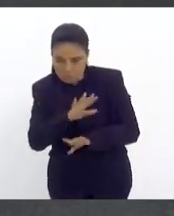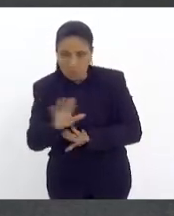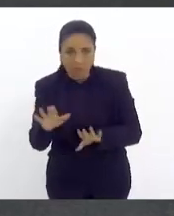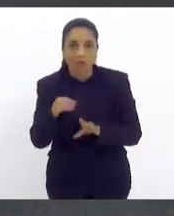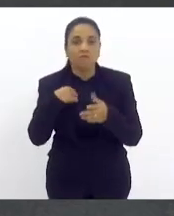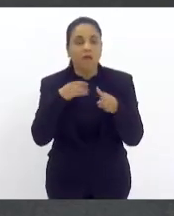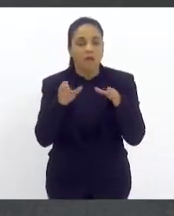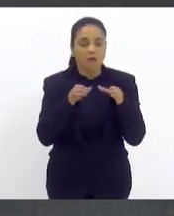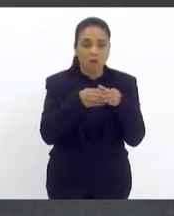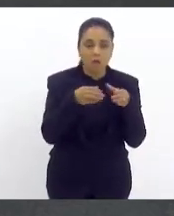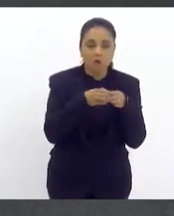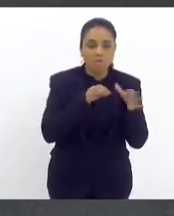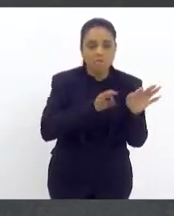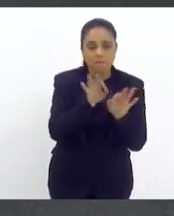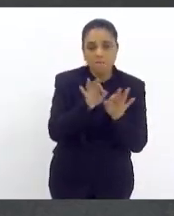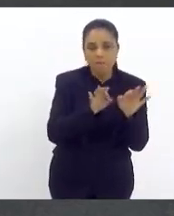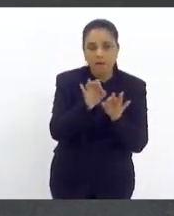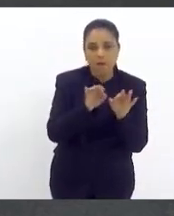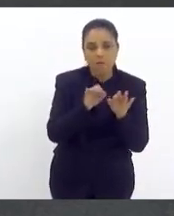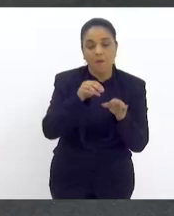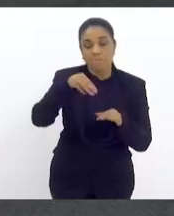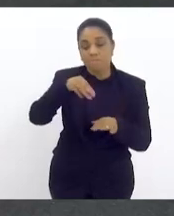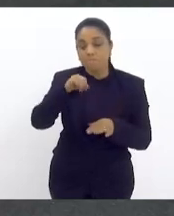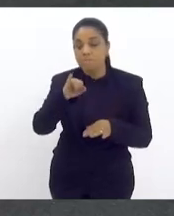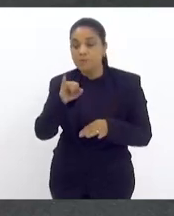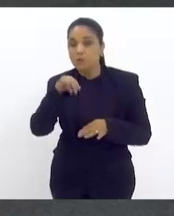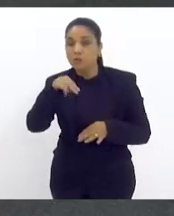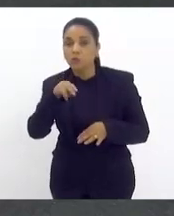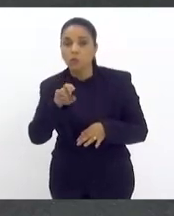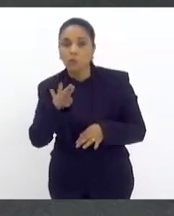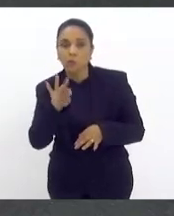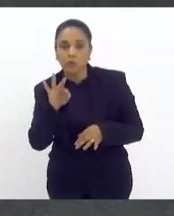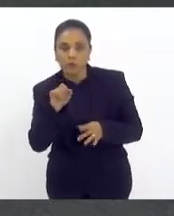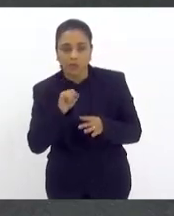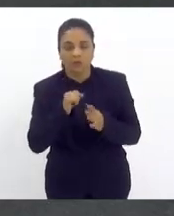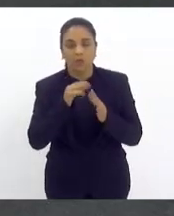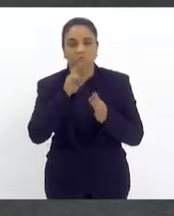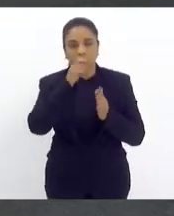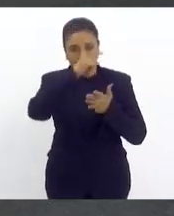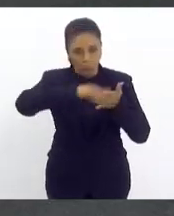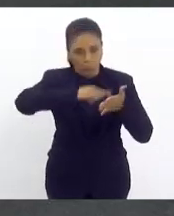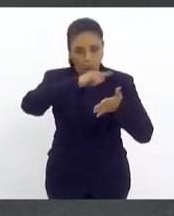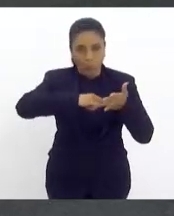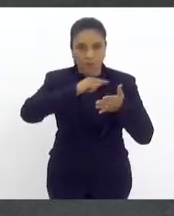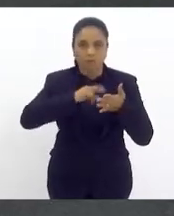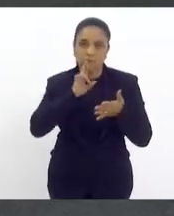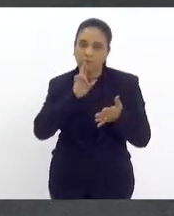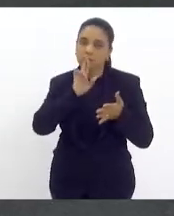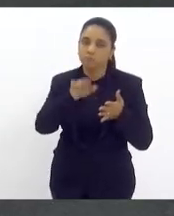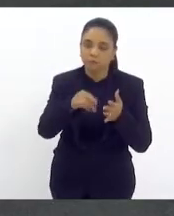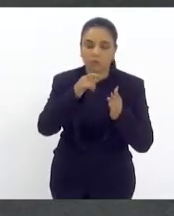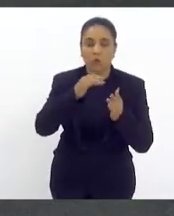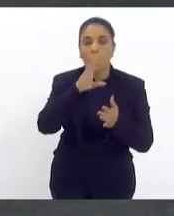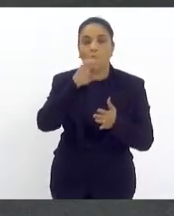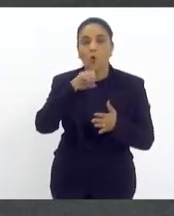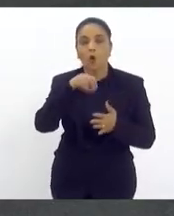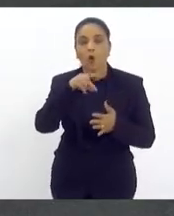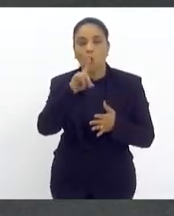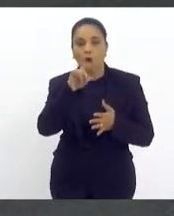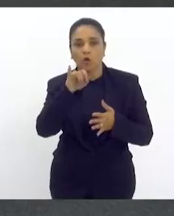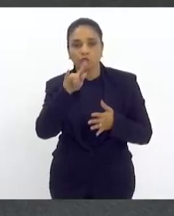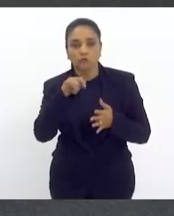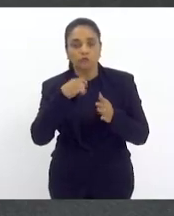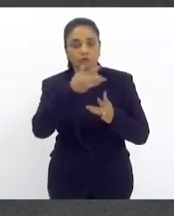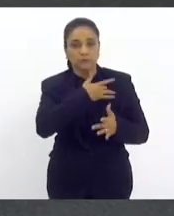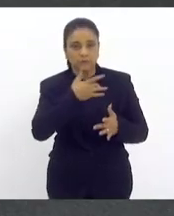uma equipe preparar uma minuta do que vem a ser um código de saúde para propor aos deputados e deputados